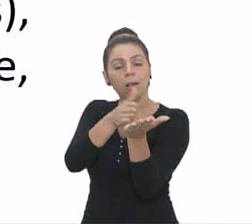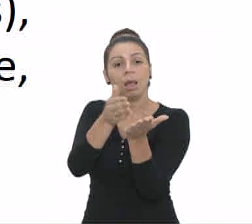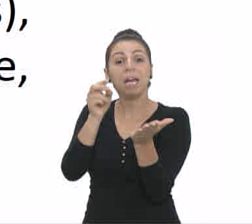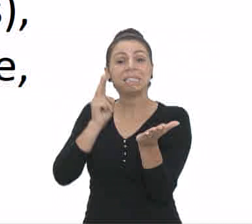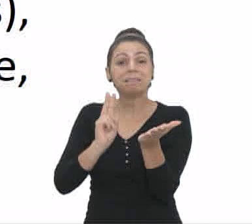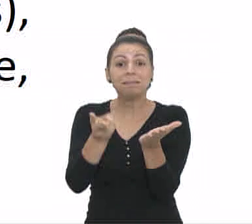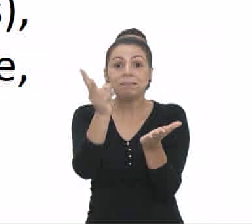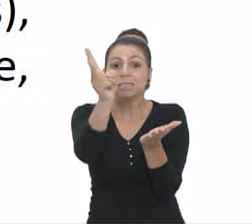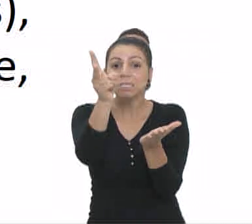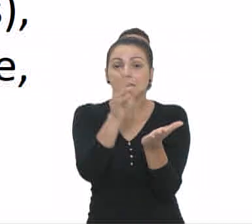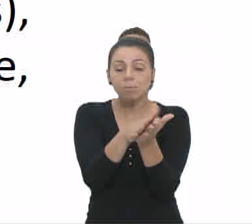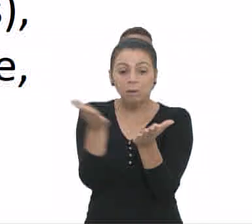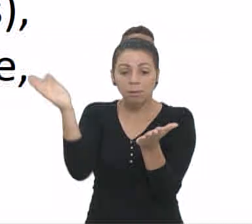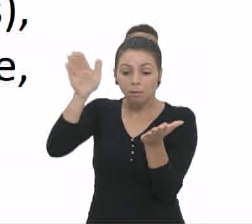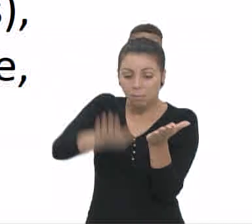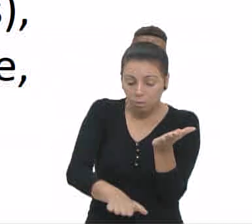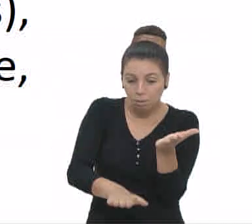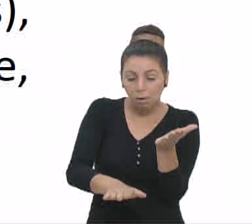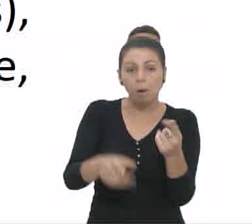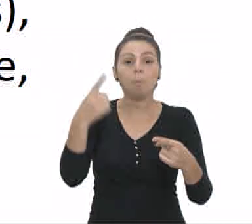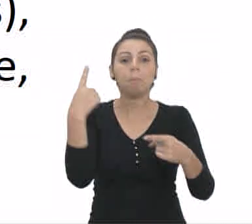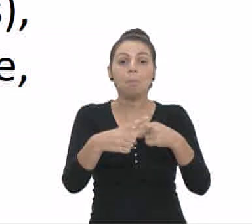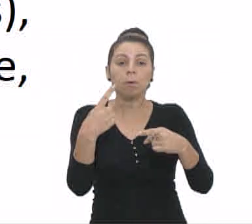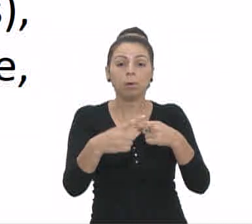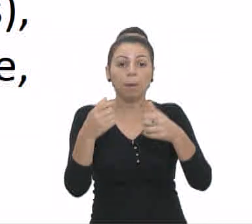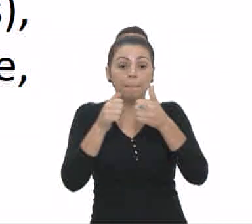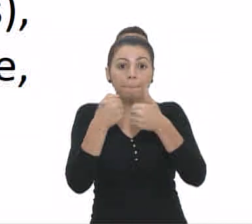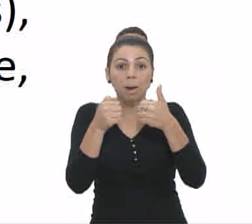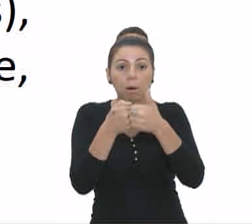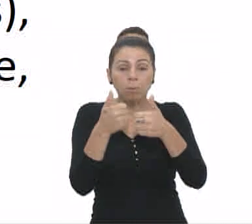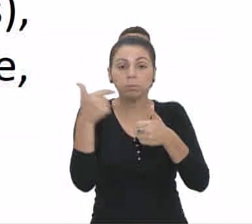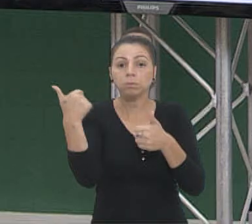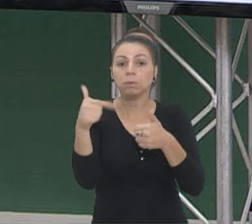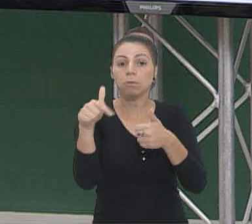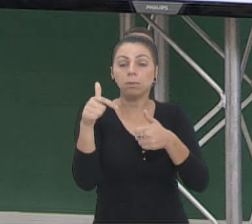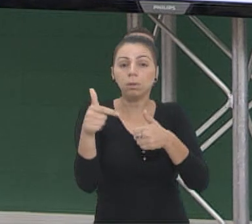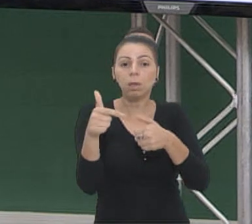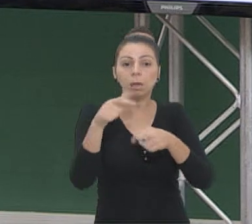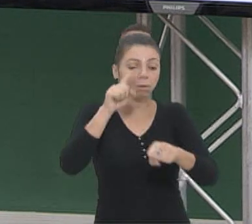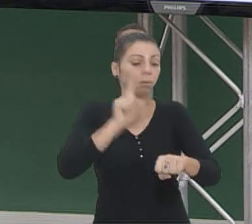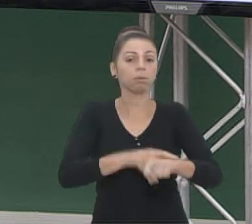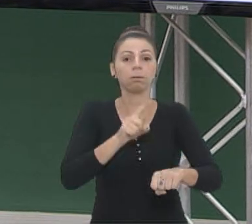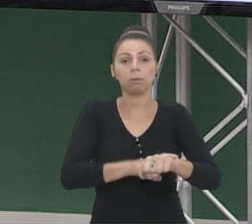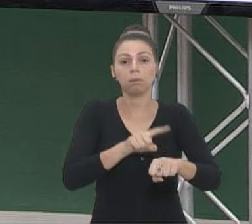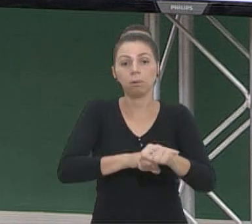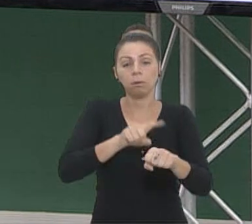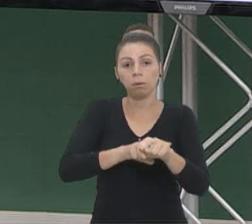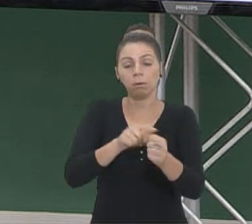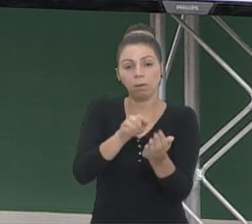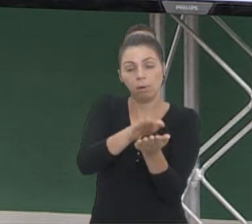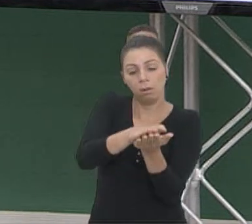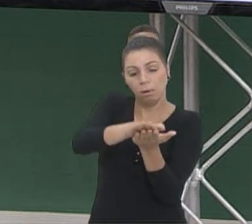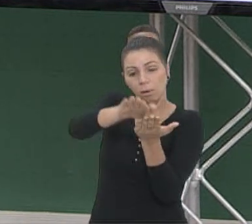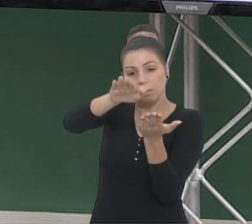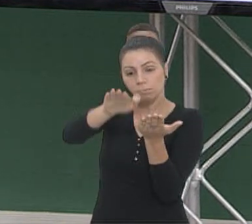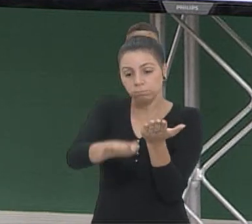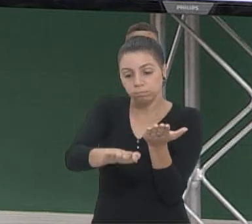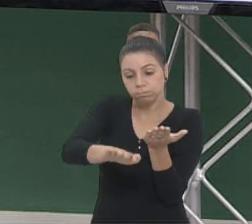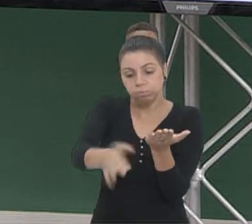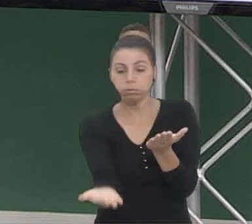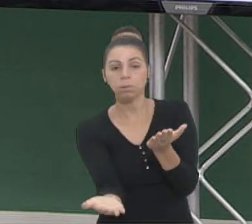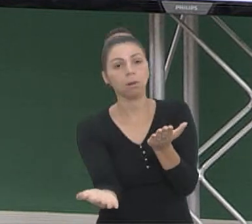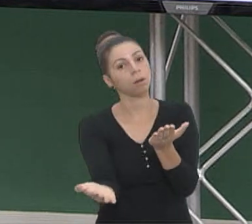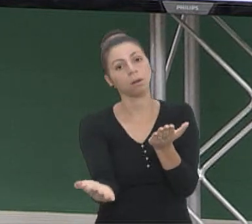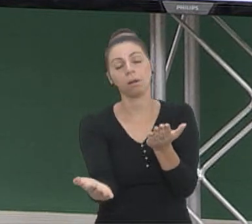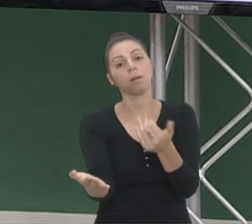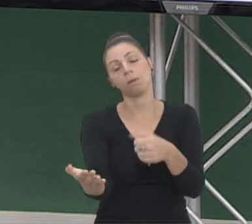a torrada não tem tempo, durante a queda, de se virar para cima. Quando escorrega de uma